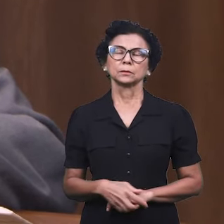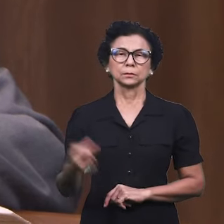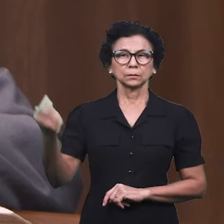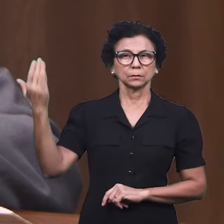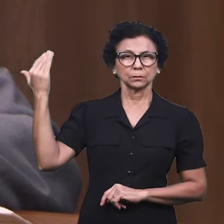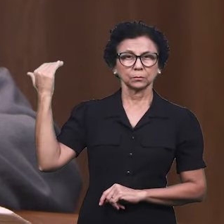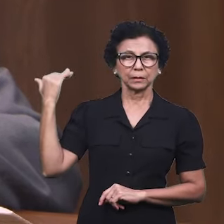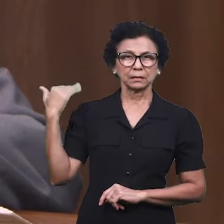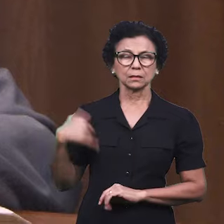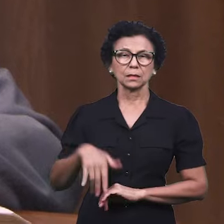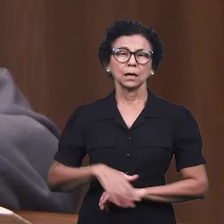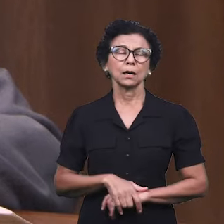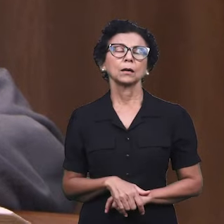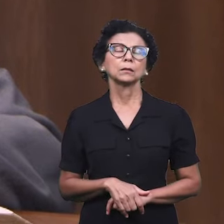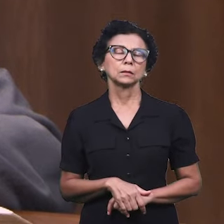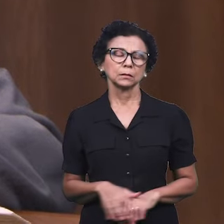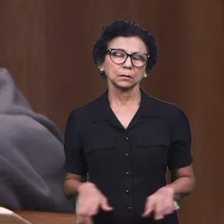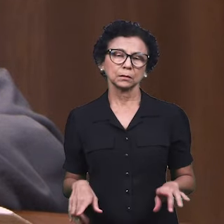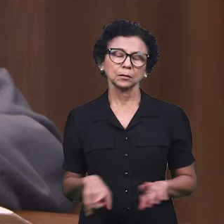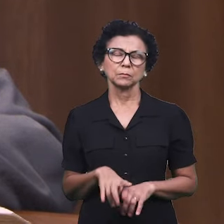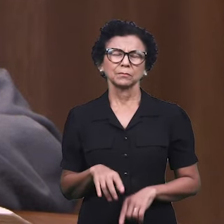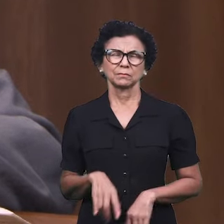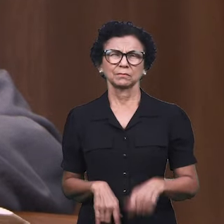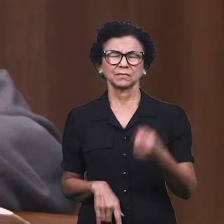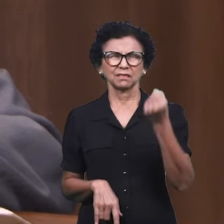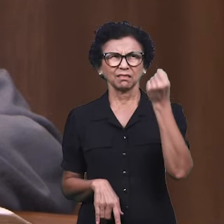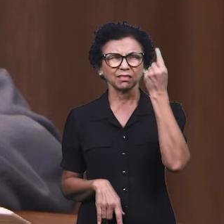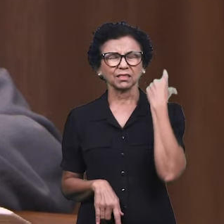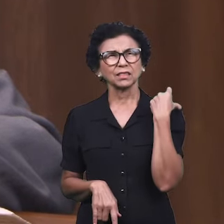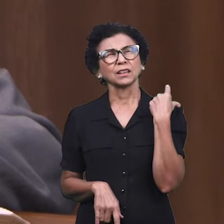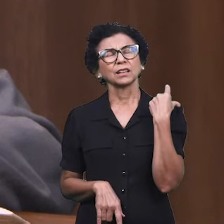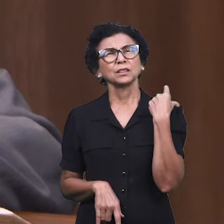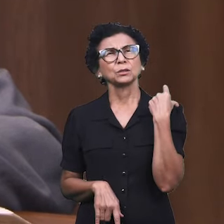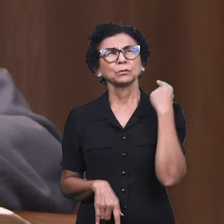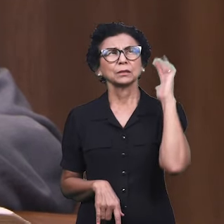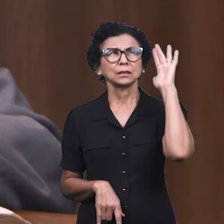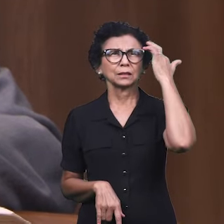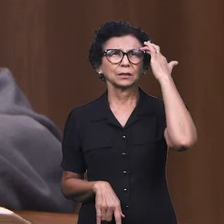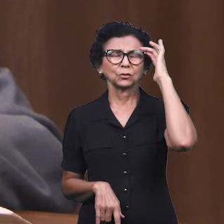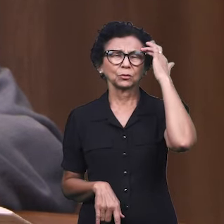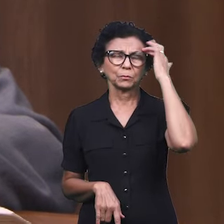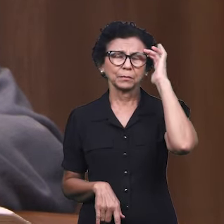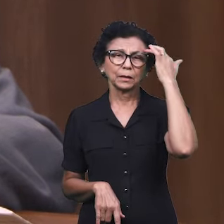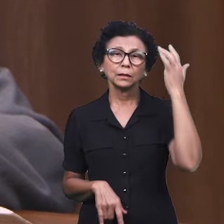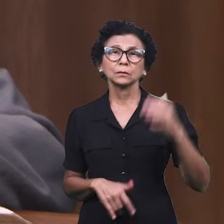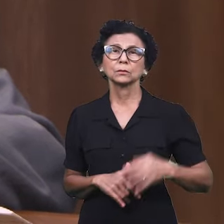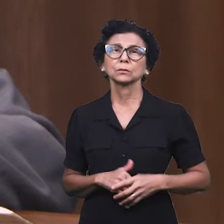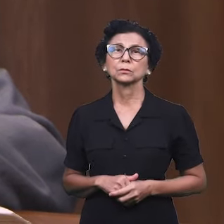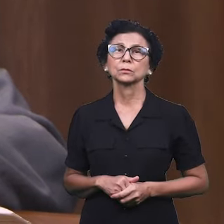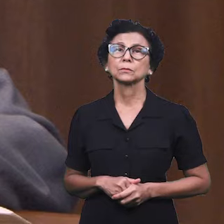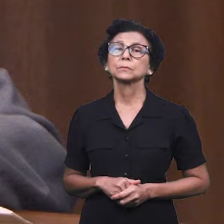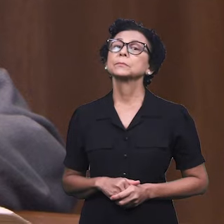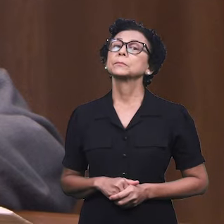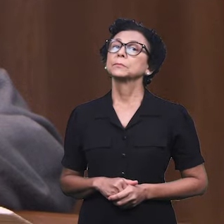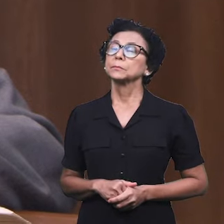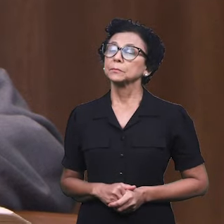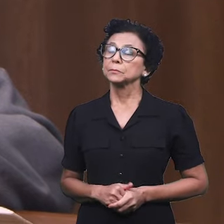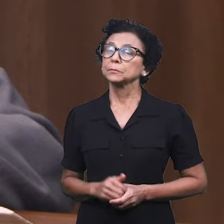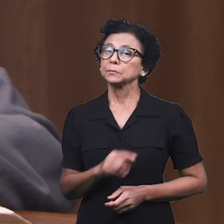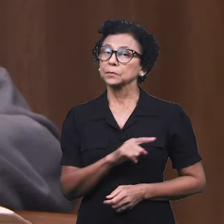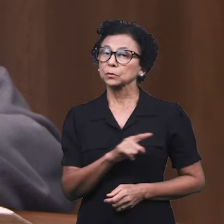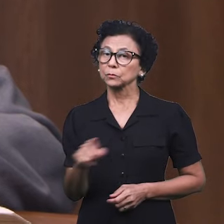éreis estranhos e inimigos no entendimento pelas obras más, agora, contudo, vos